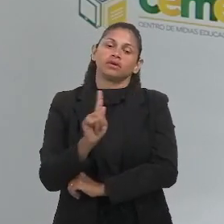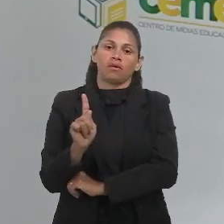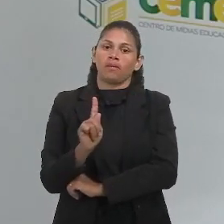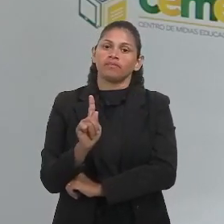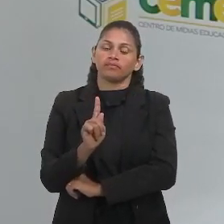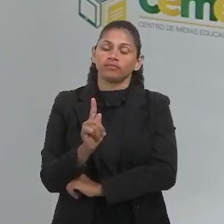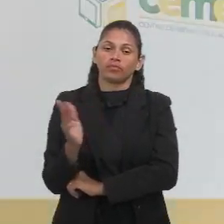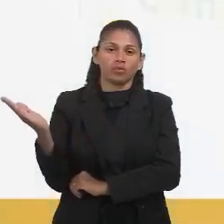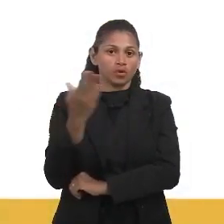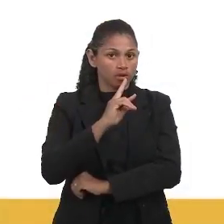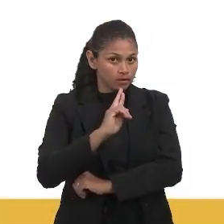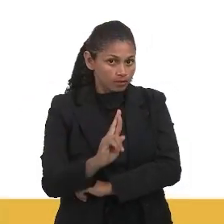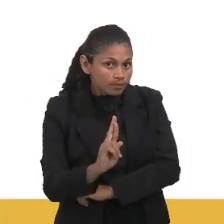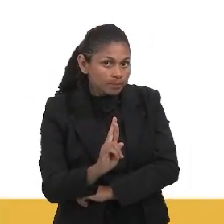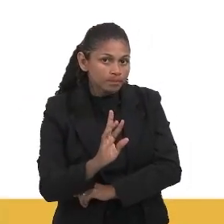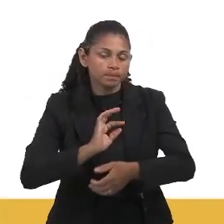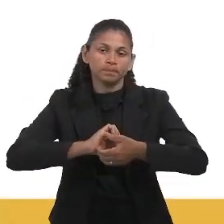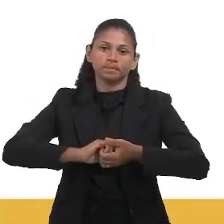paraa